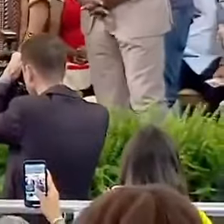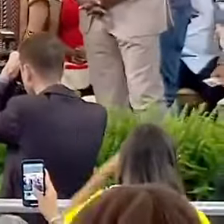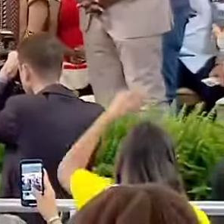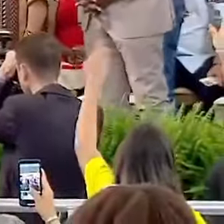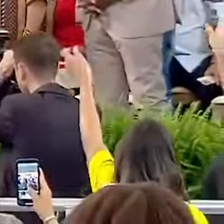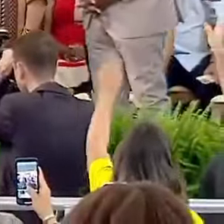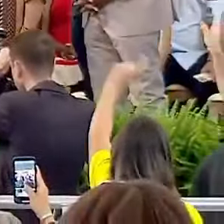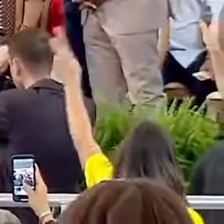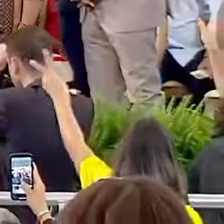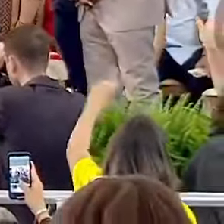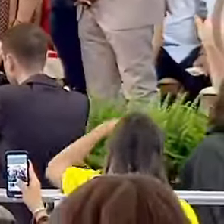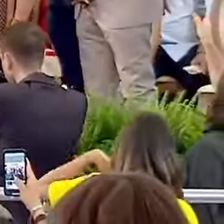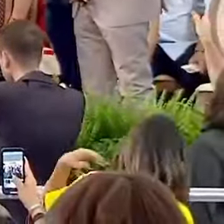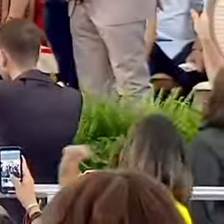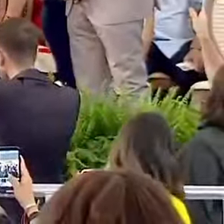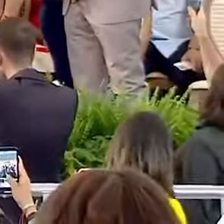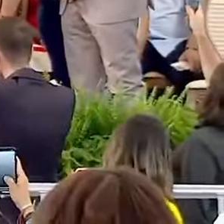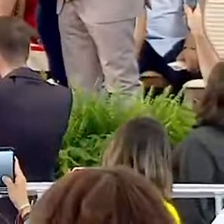Depois ela, né?